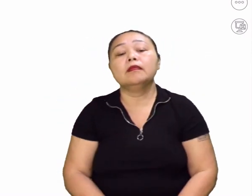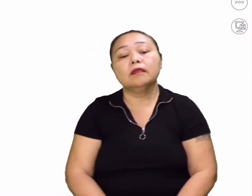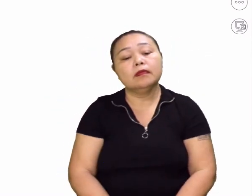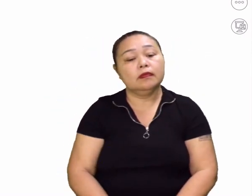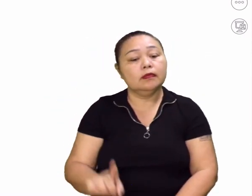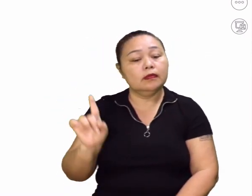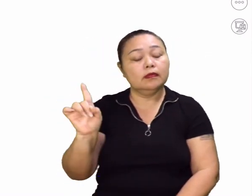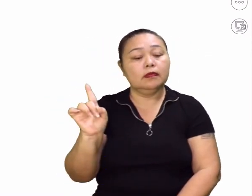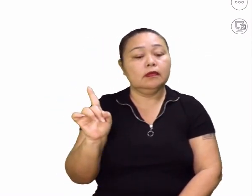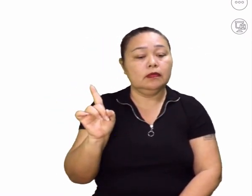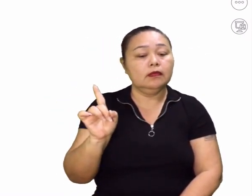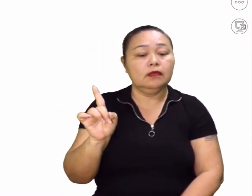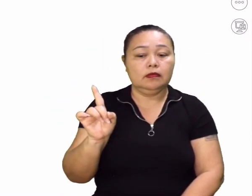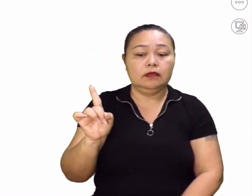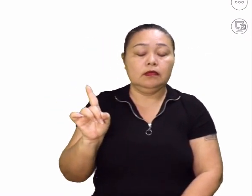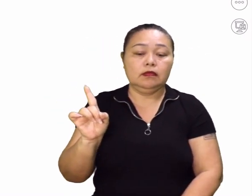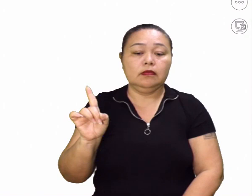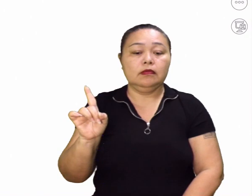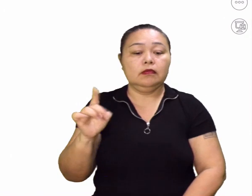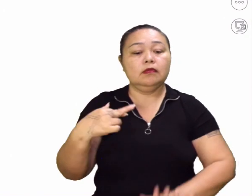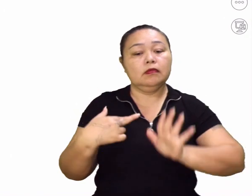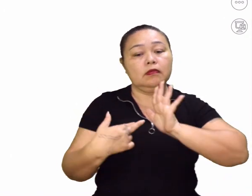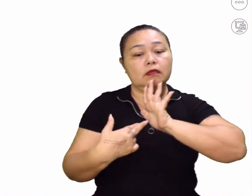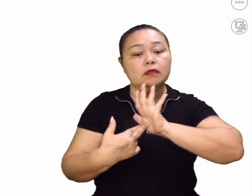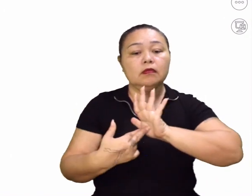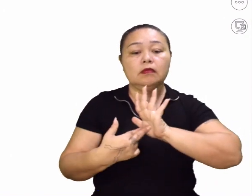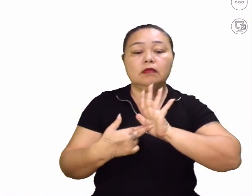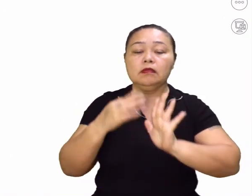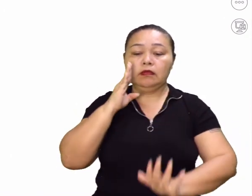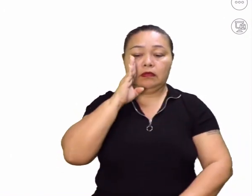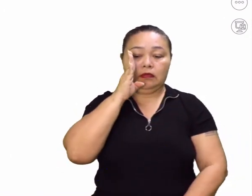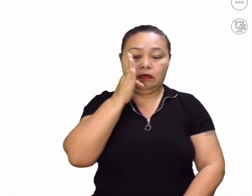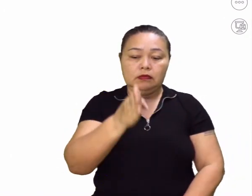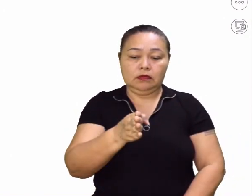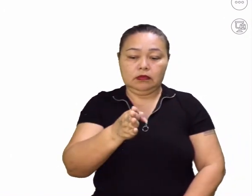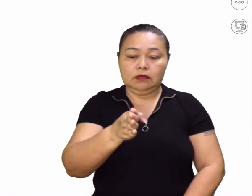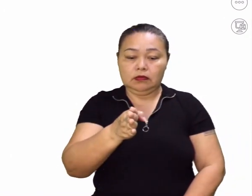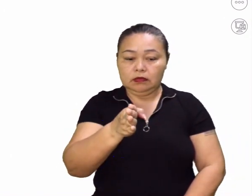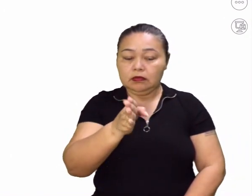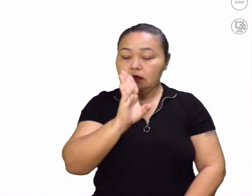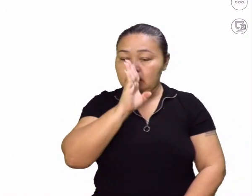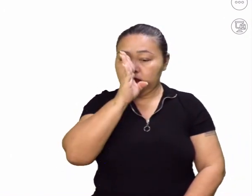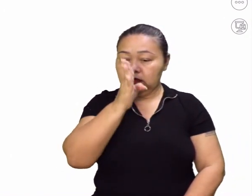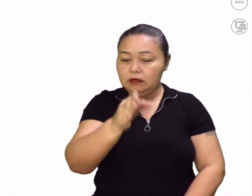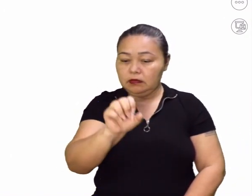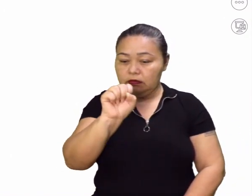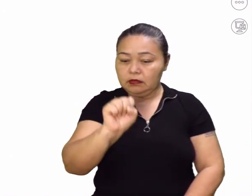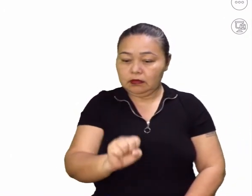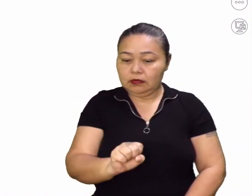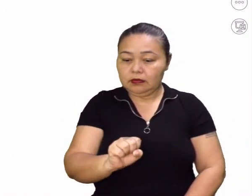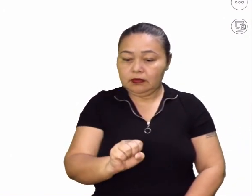Aí nós temos aí, ó, a representação da... Olhando para o ponto cardeal sul, as